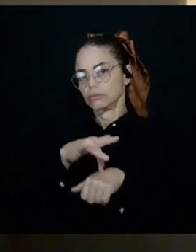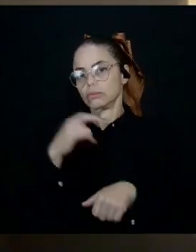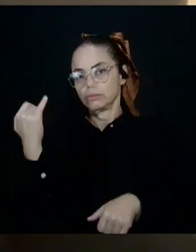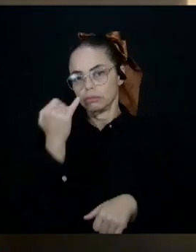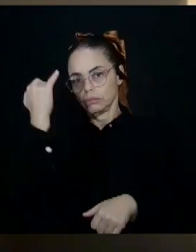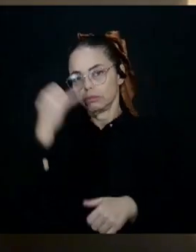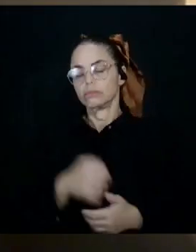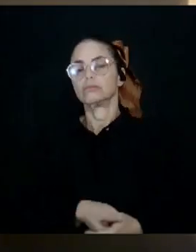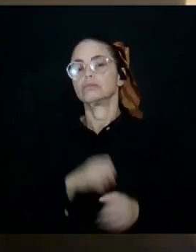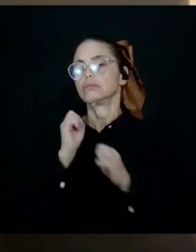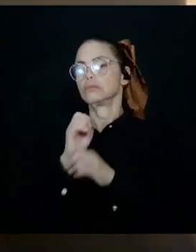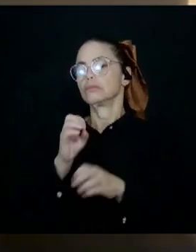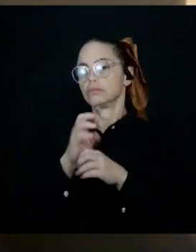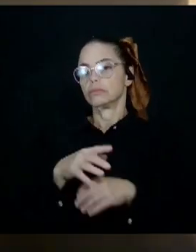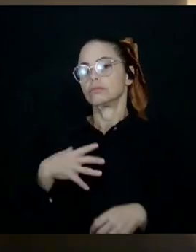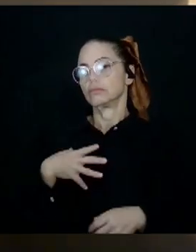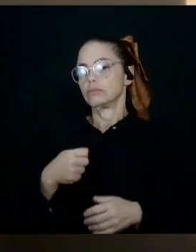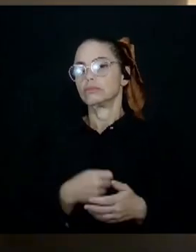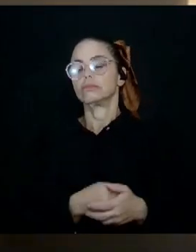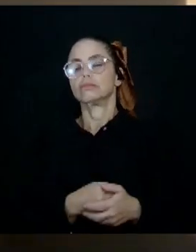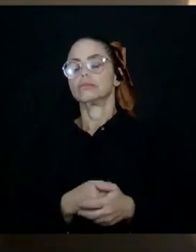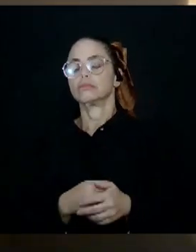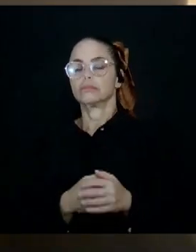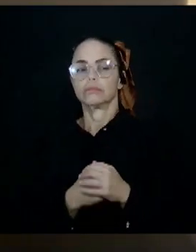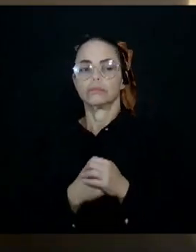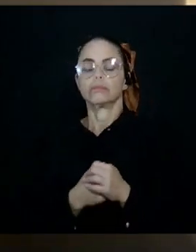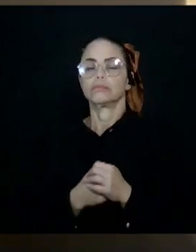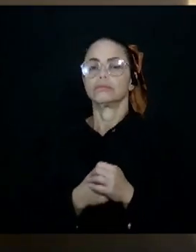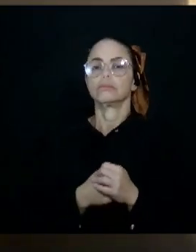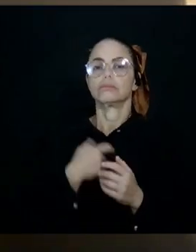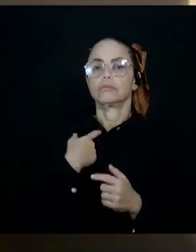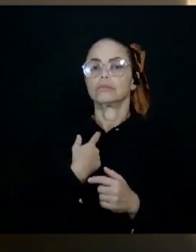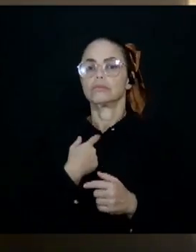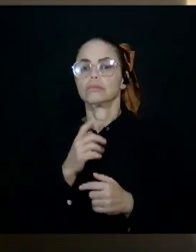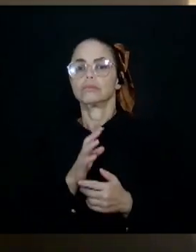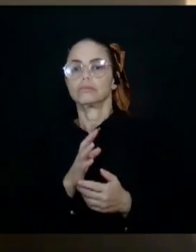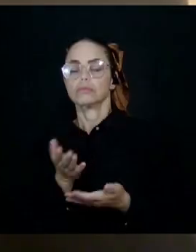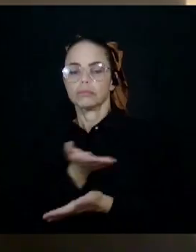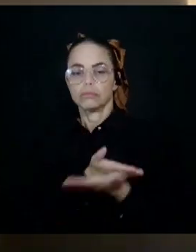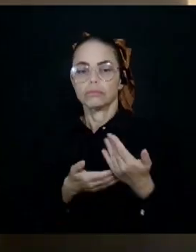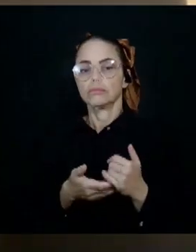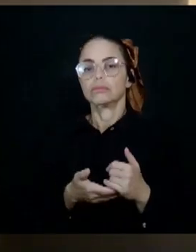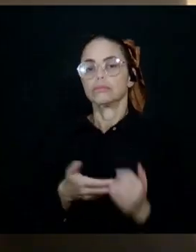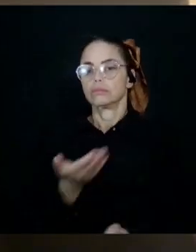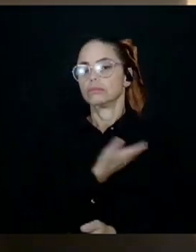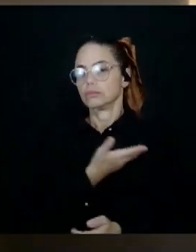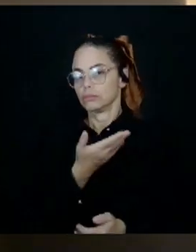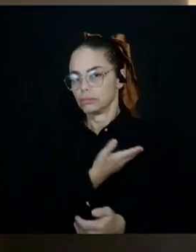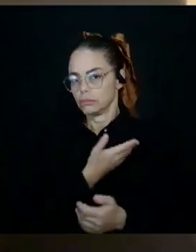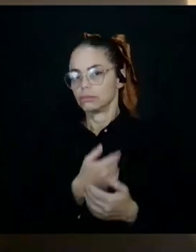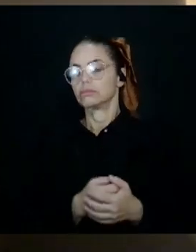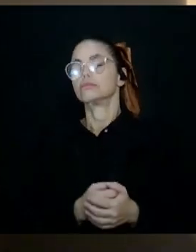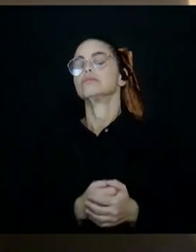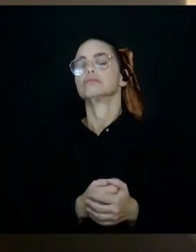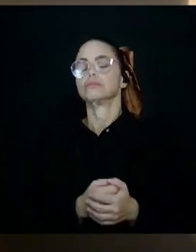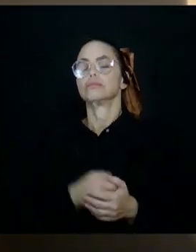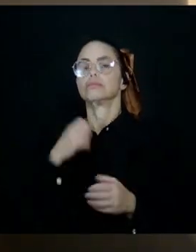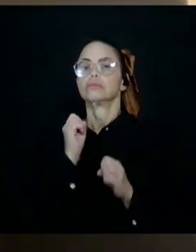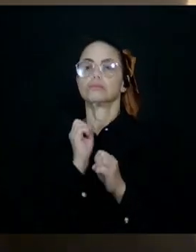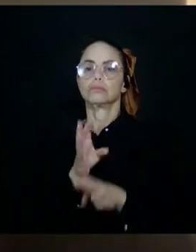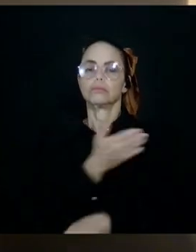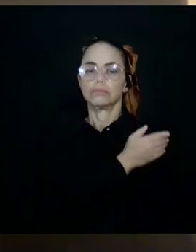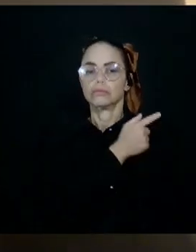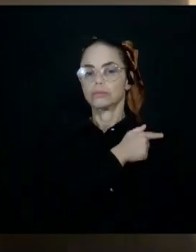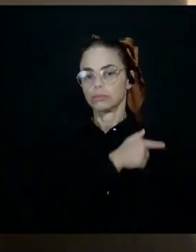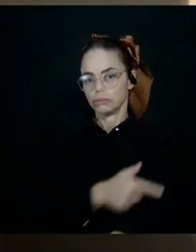seus filhos, homens, a questão do cavalheirismo, a questão da educação, né, do respeito frente às outras